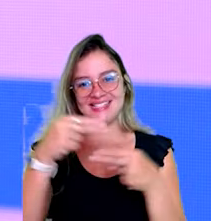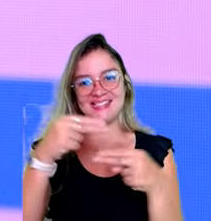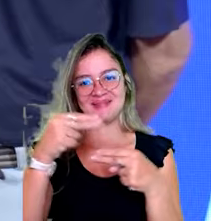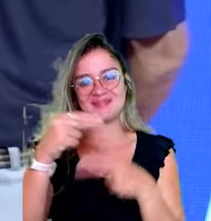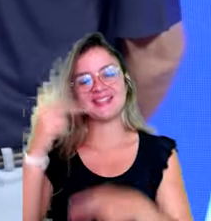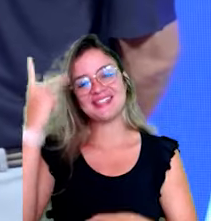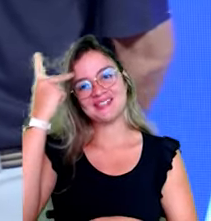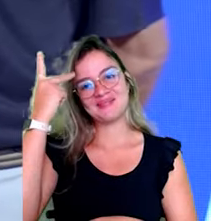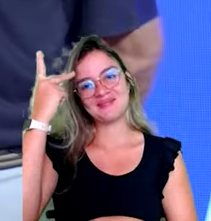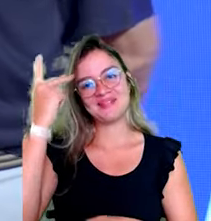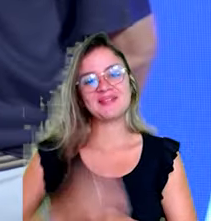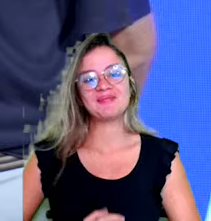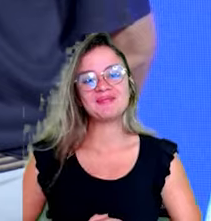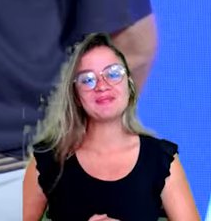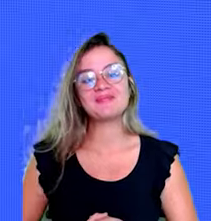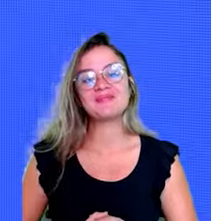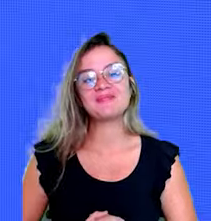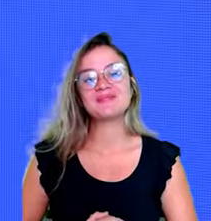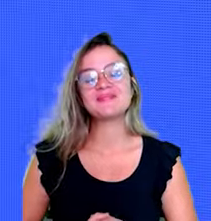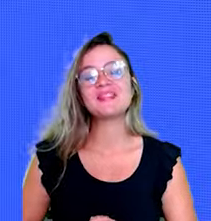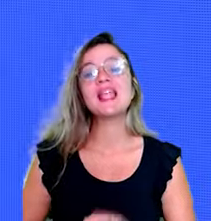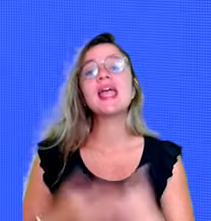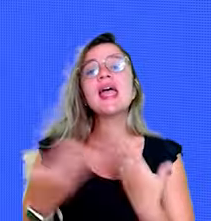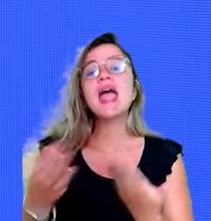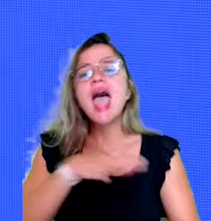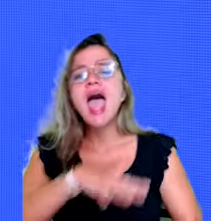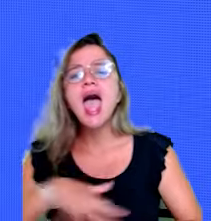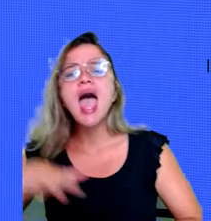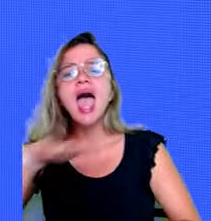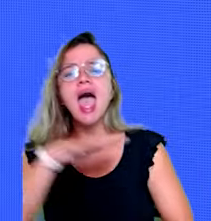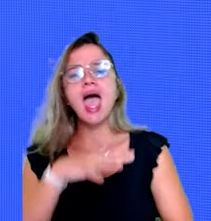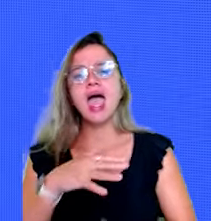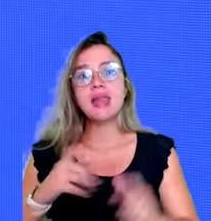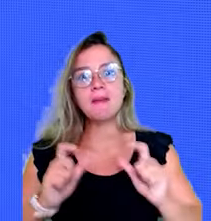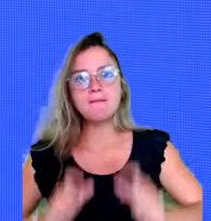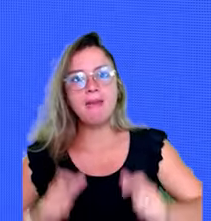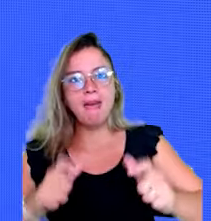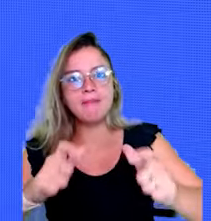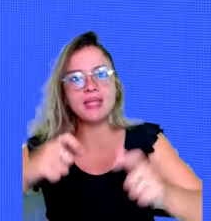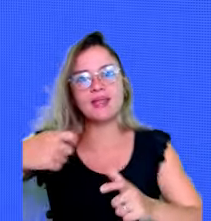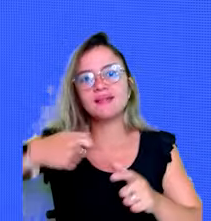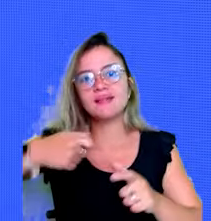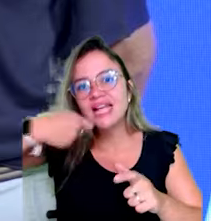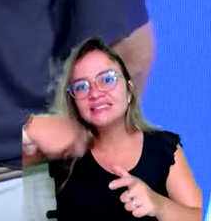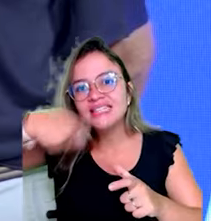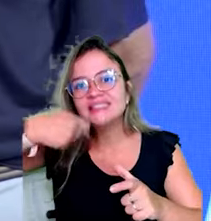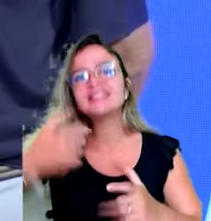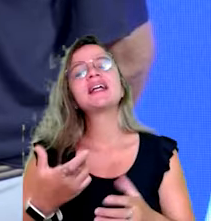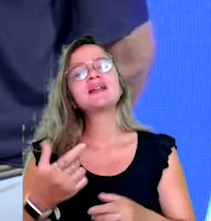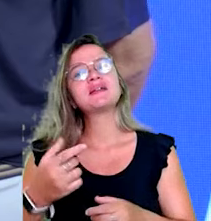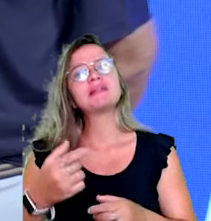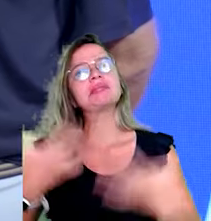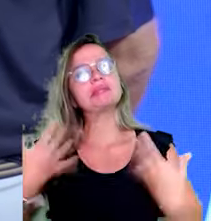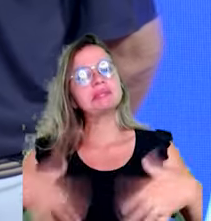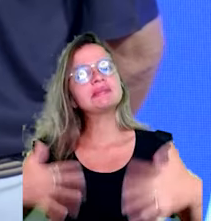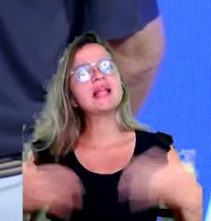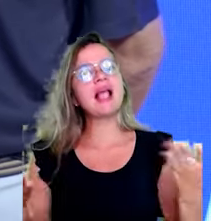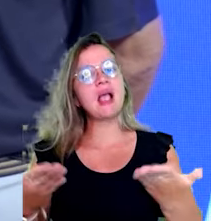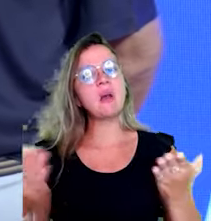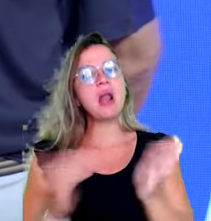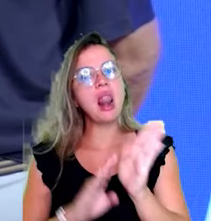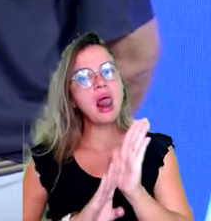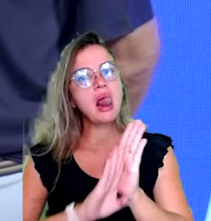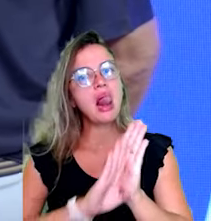gente viu que o mercado de marmitas cresceu realmente muito, né? O que você acha que